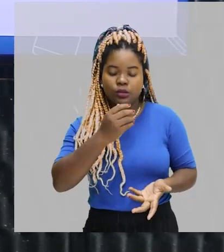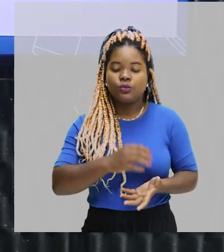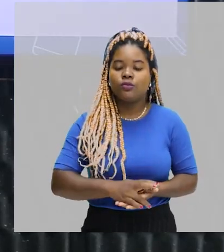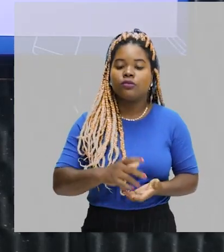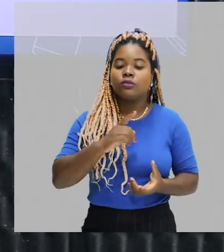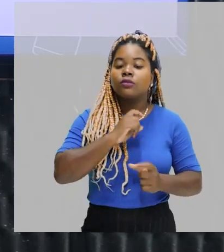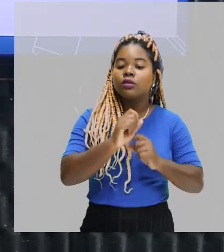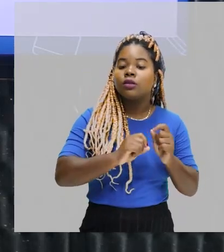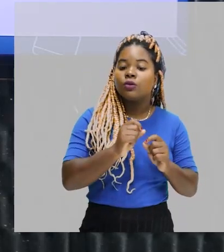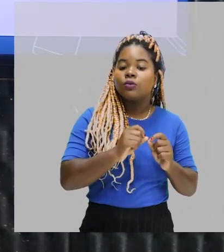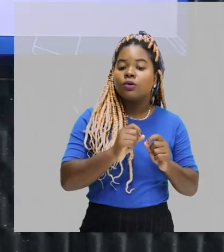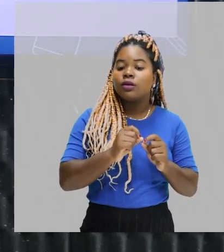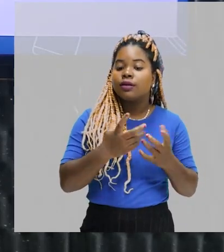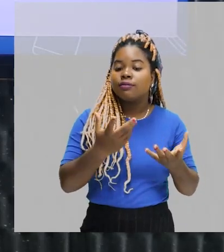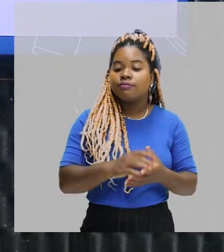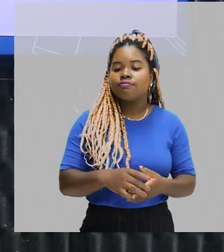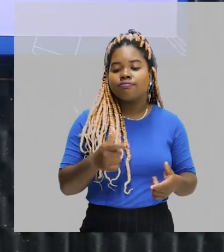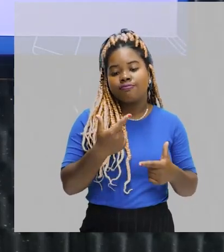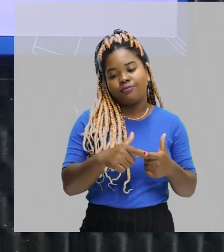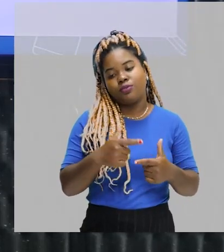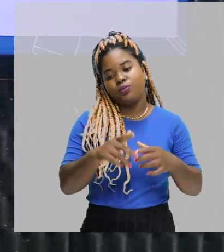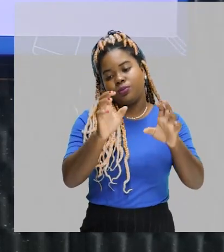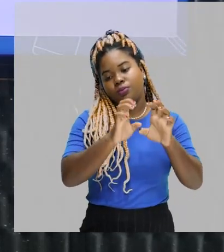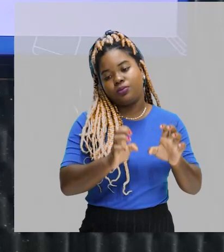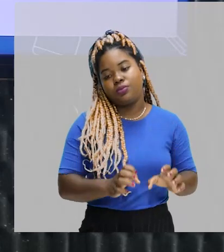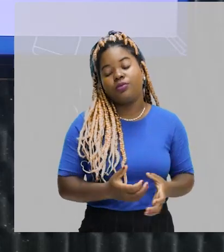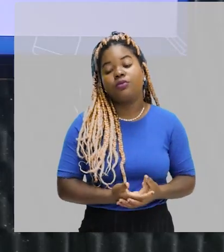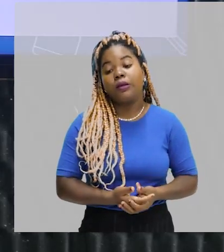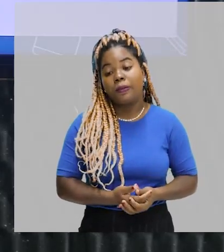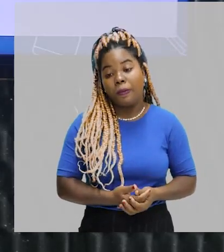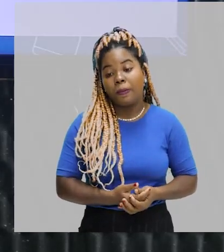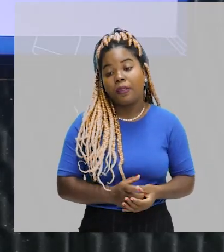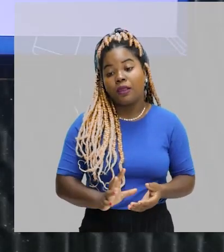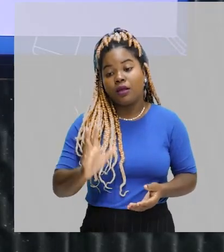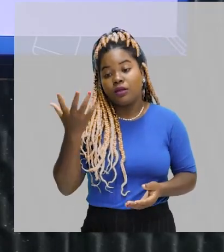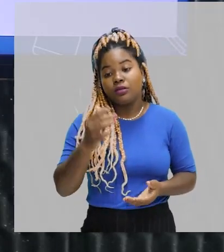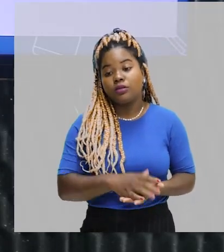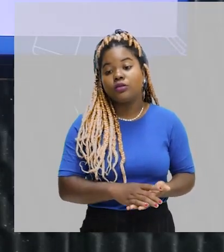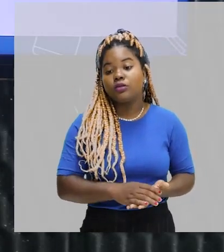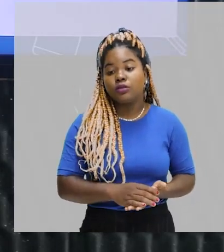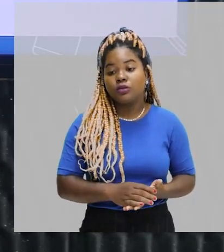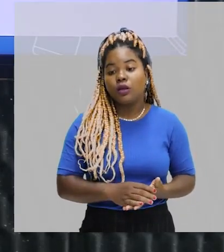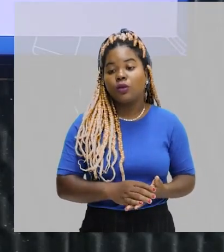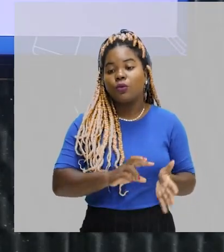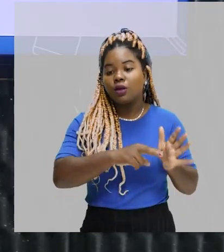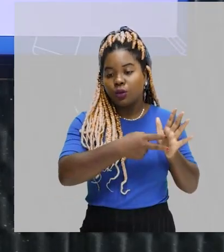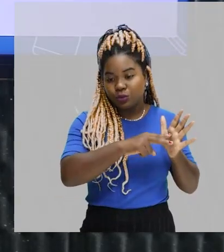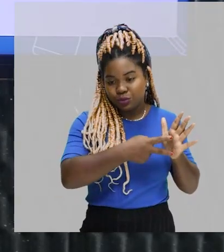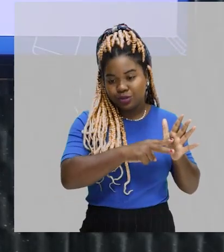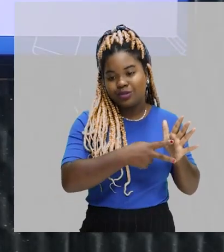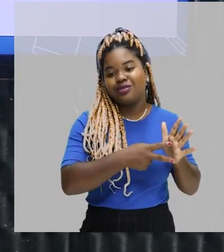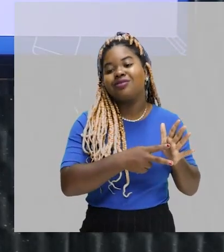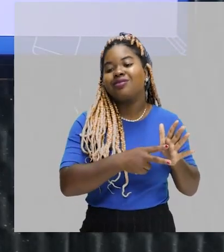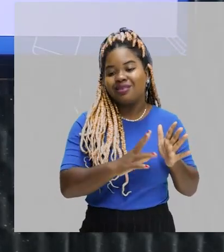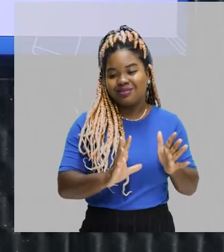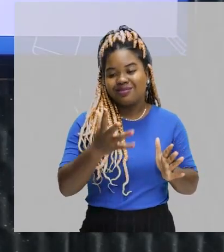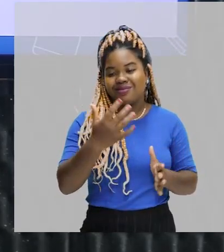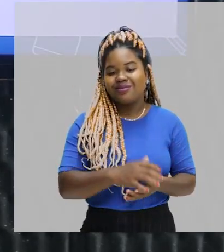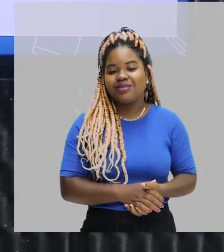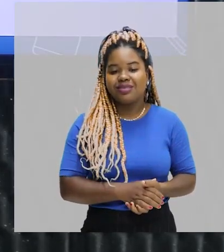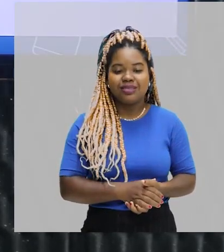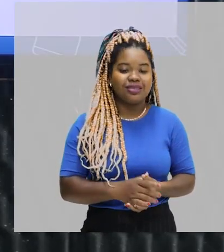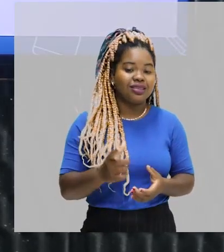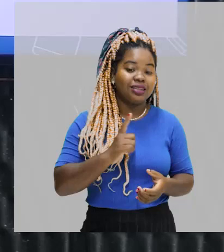sérios problemas estruturais a serem resolvidos e quando os sindicatos intervierem, estará instalado o caos